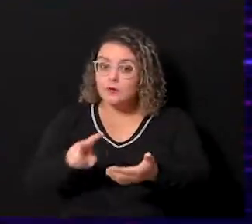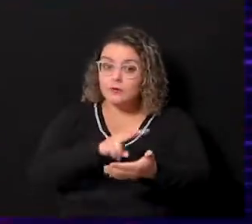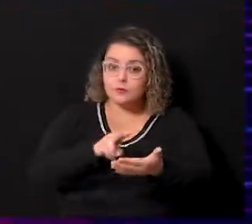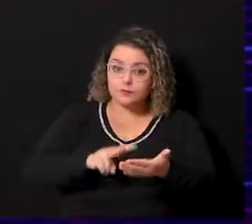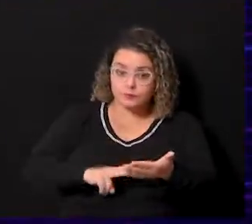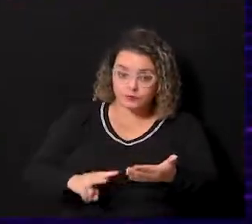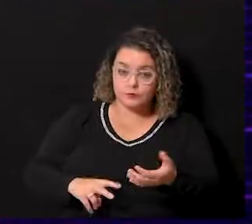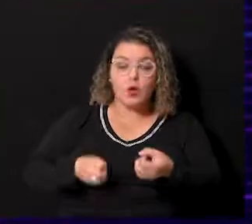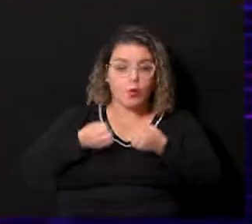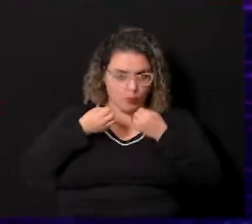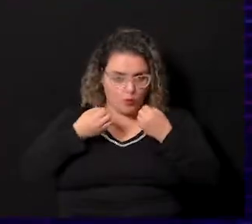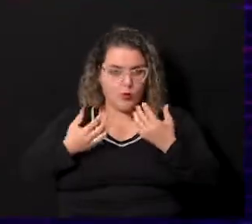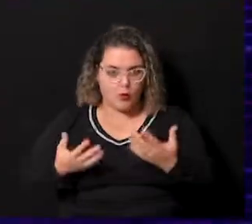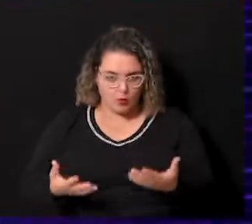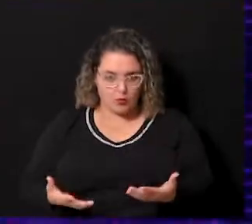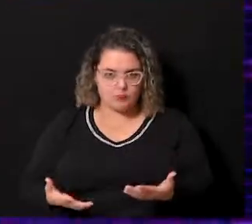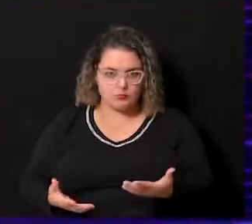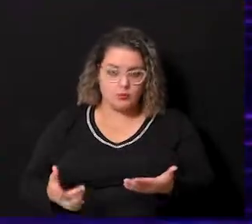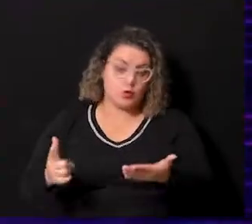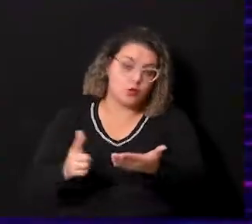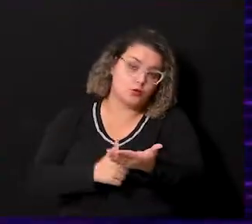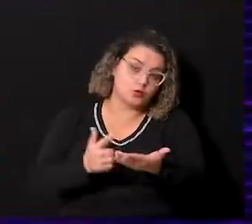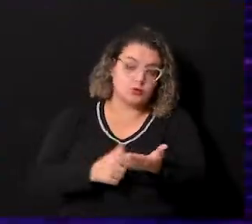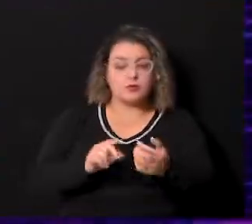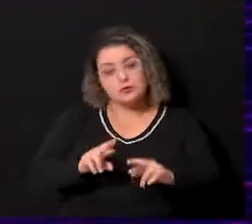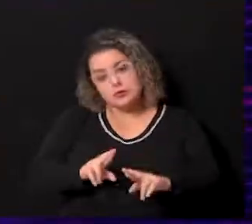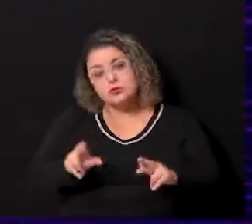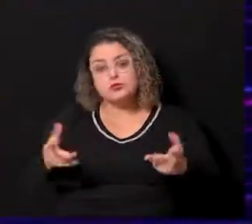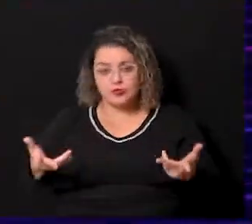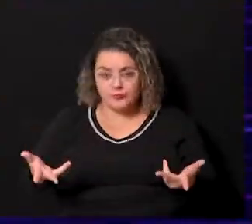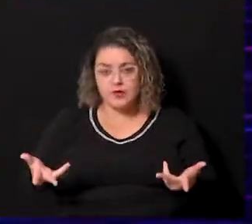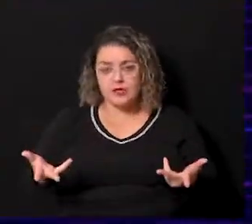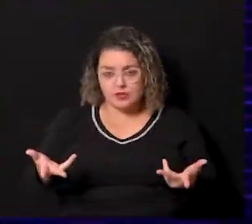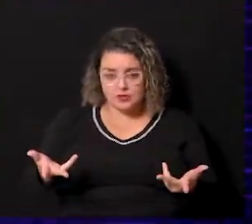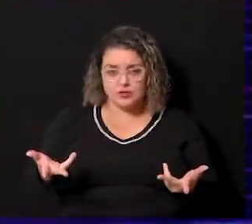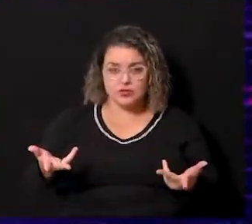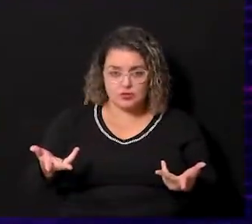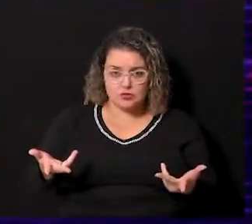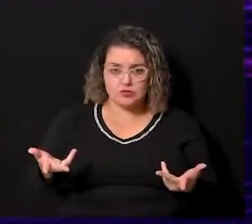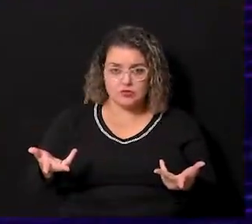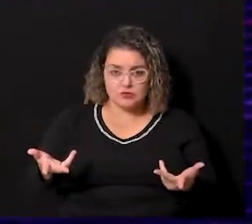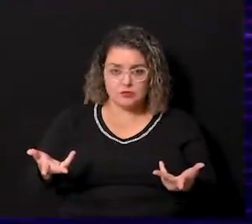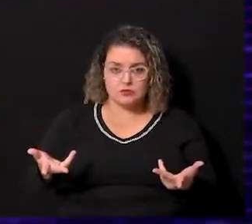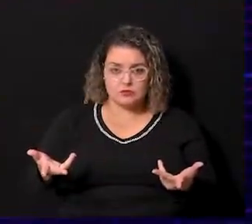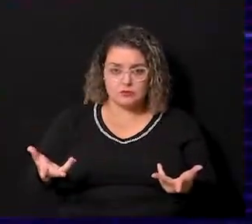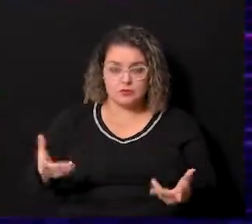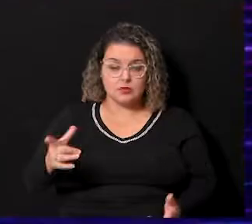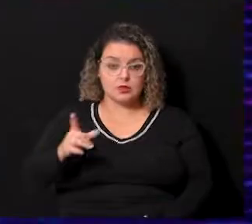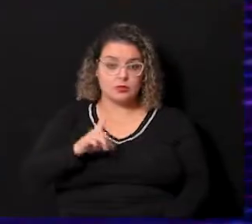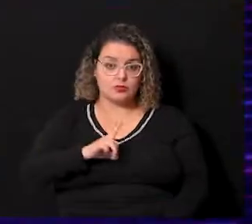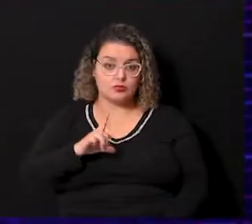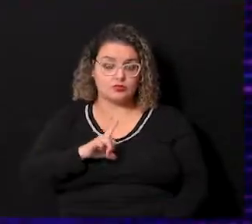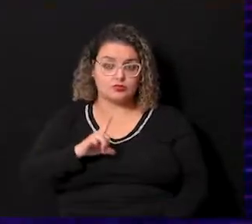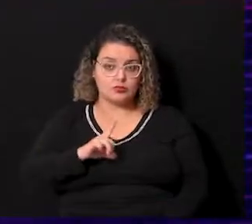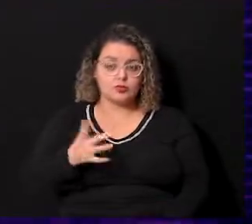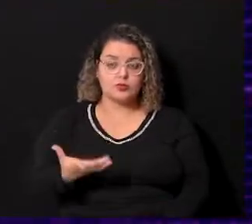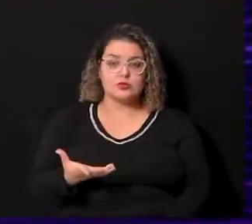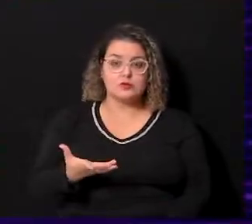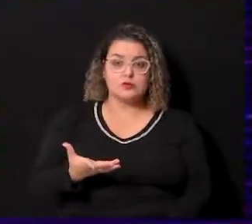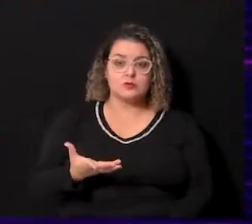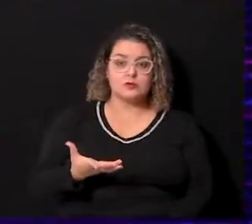receptividade do leitor foi muito boa, mesmo porque os livros são bem diferentes entre eles, né? E eu